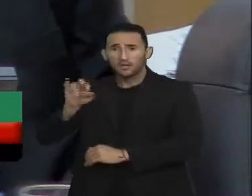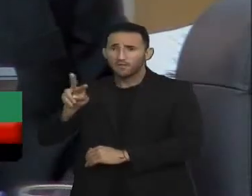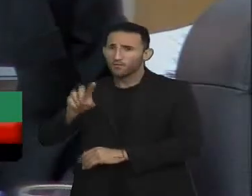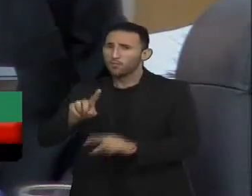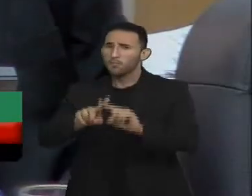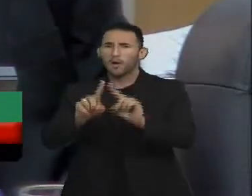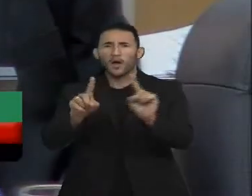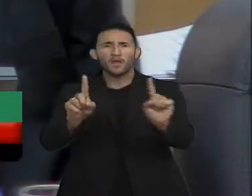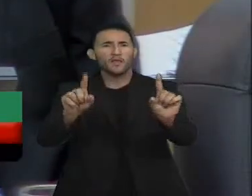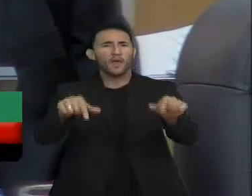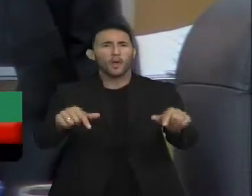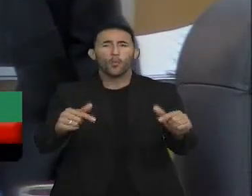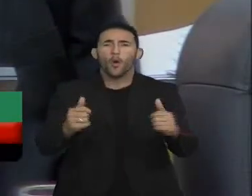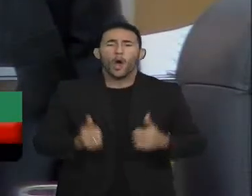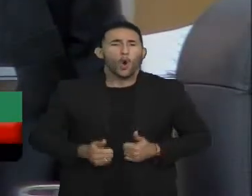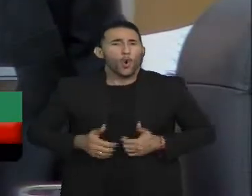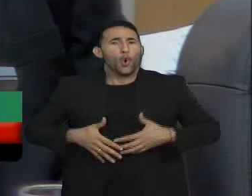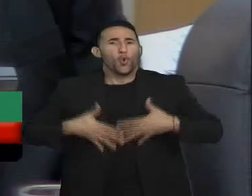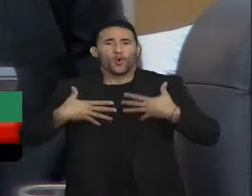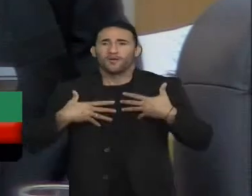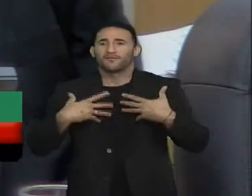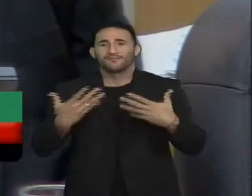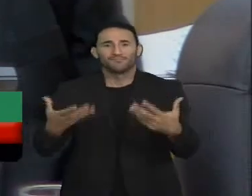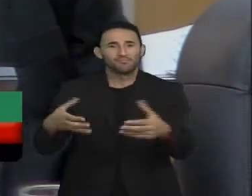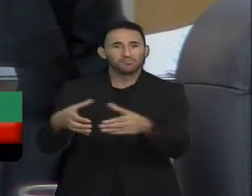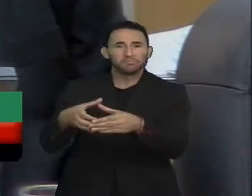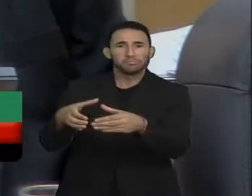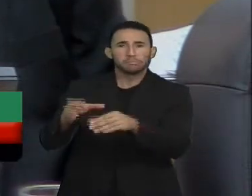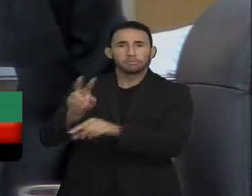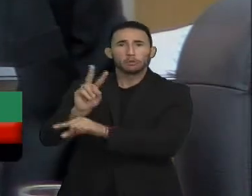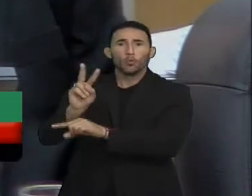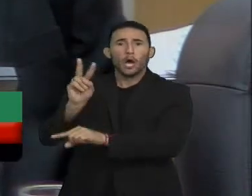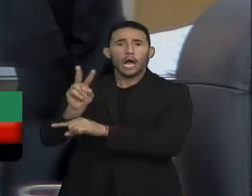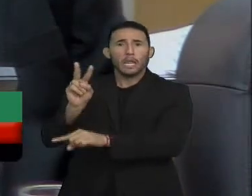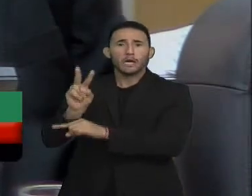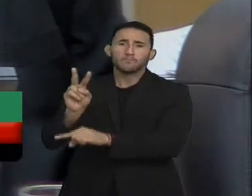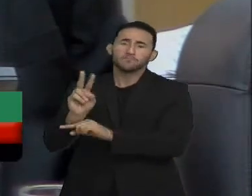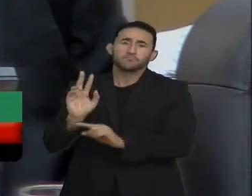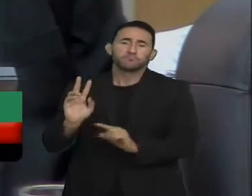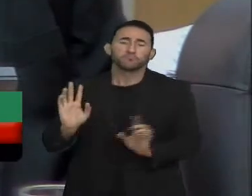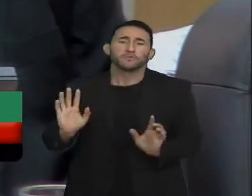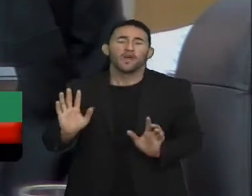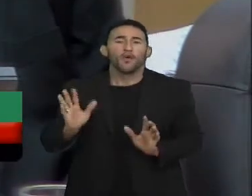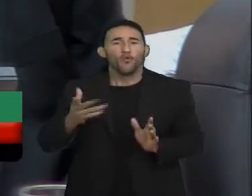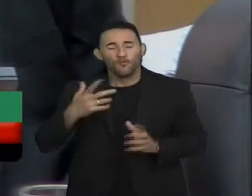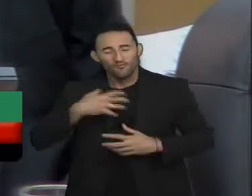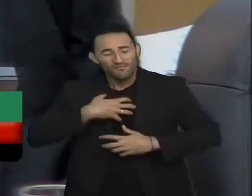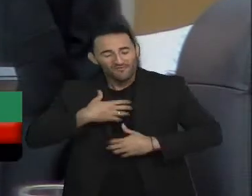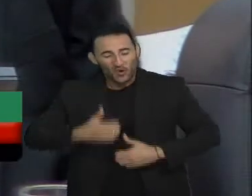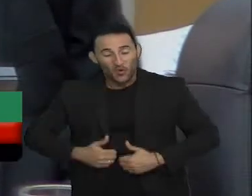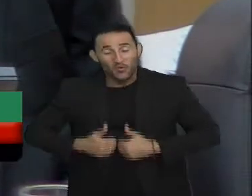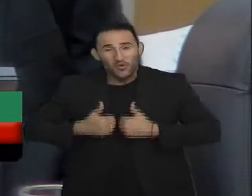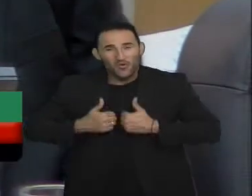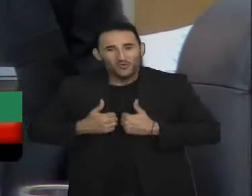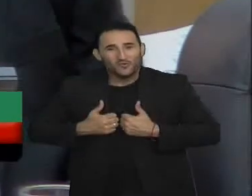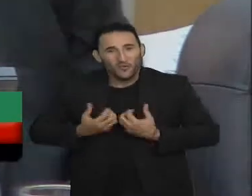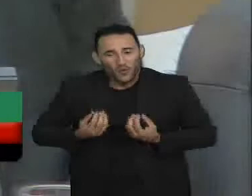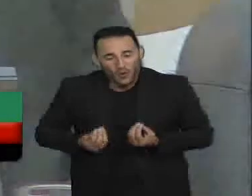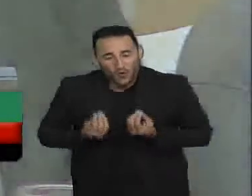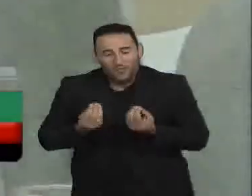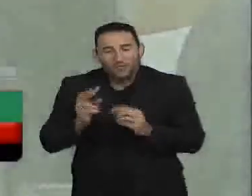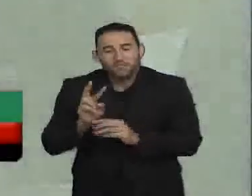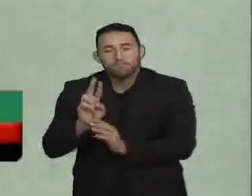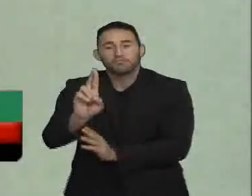honra essa guarda nossa. Eu fico orgulhoso de ver quanto ela hoje tem representado. E